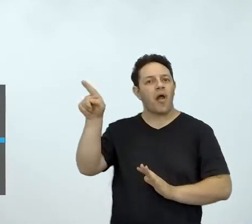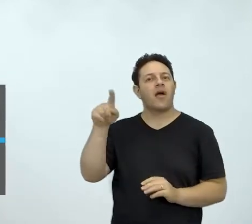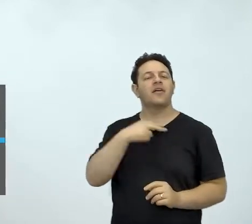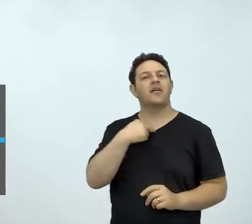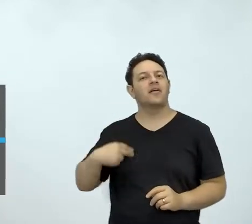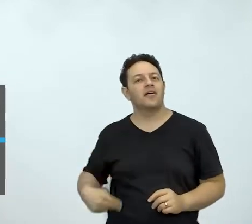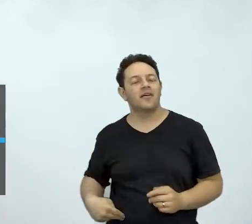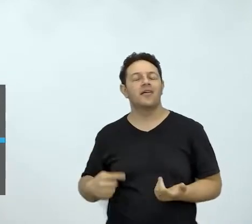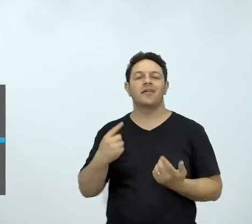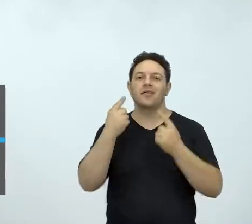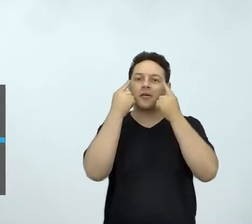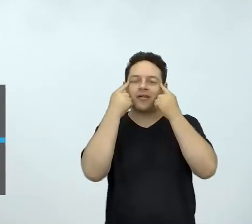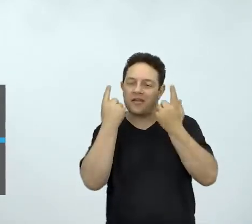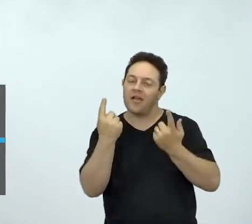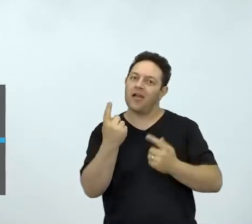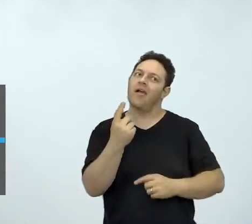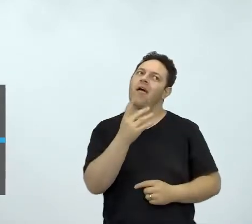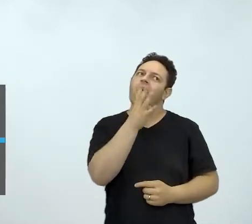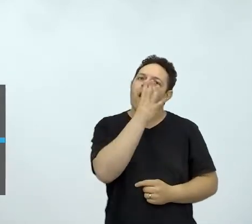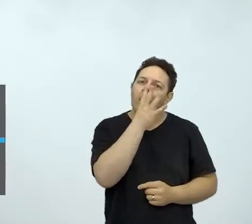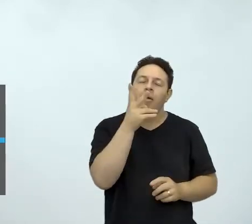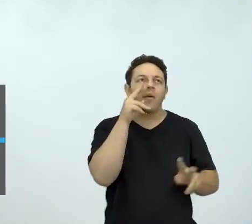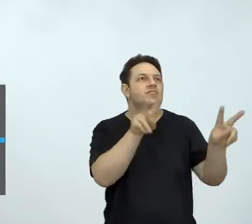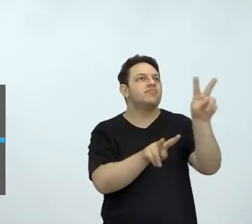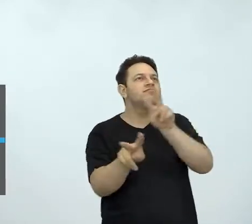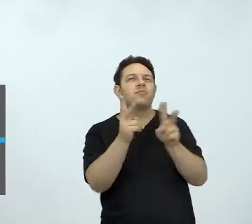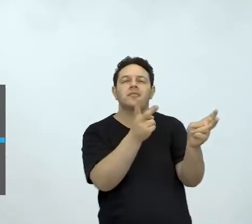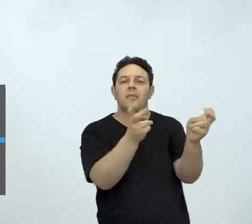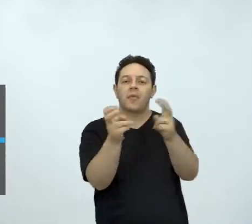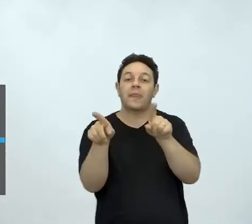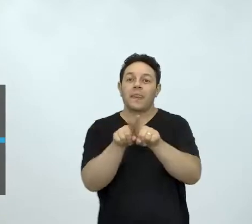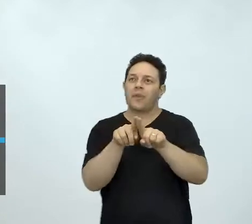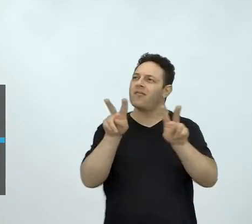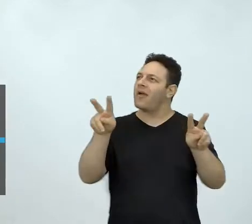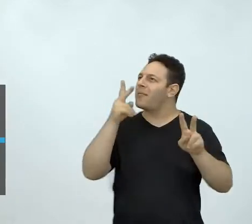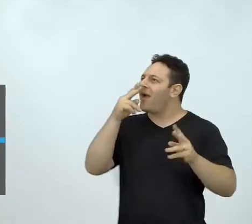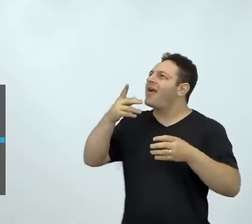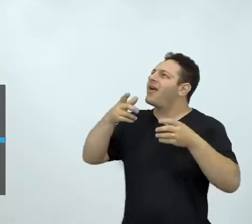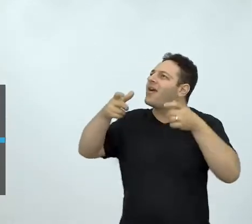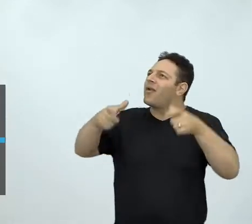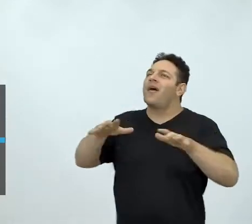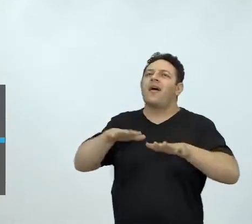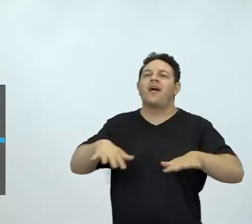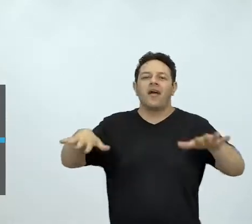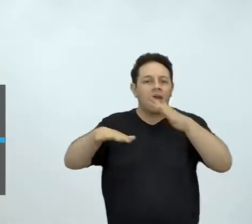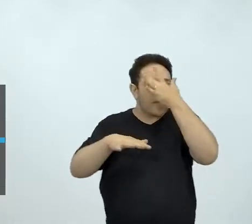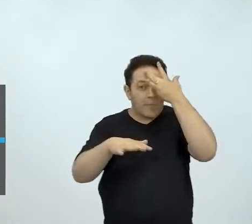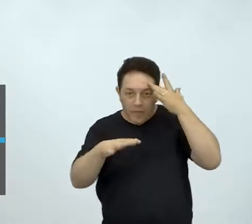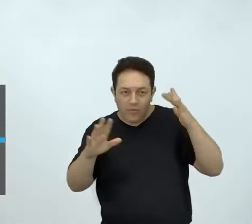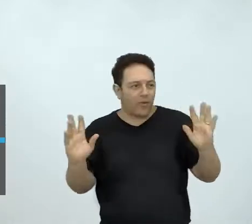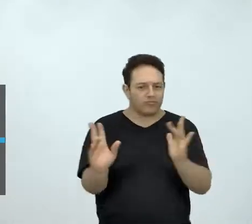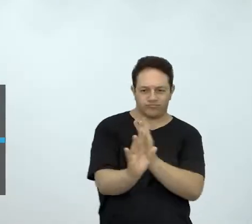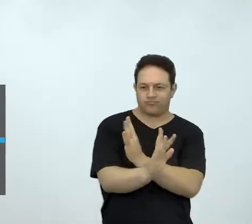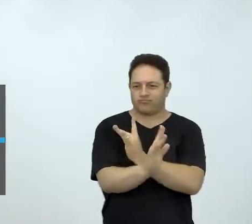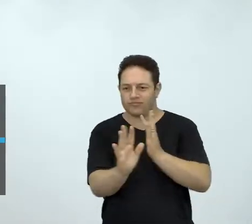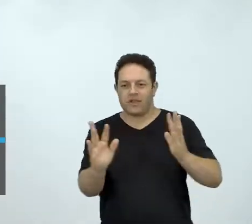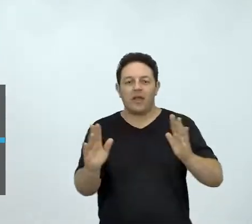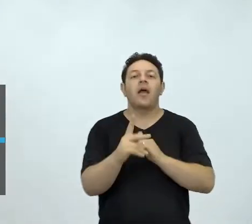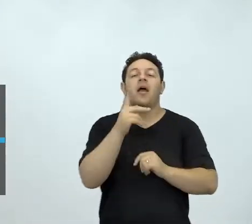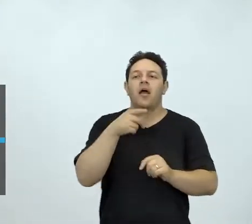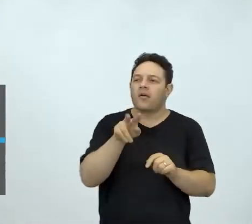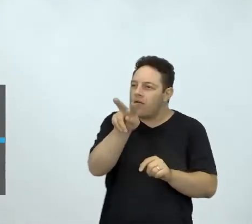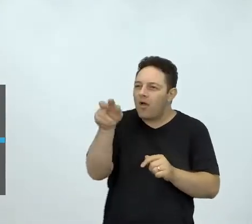Então, é muito visual. E também você também começa a ver que muitas das pessoas ali têm, né, essa